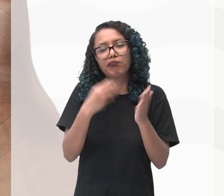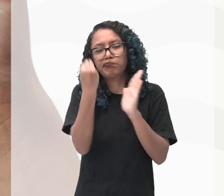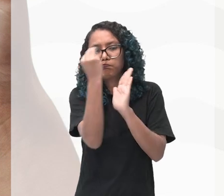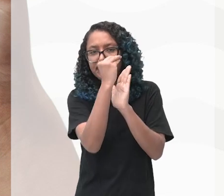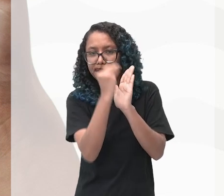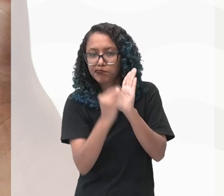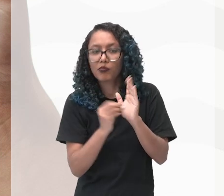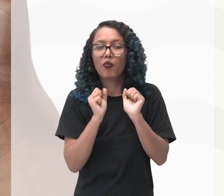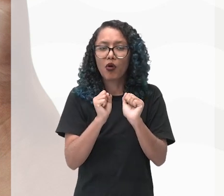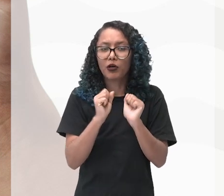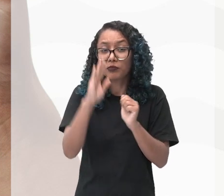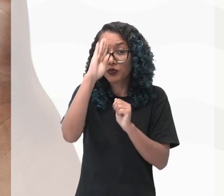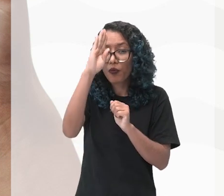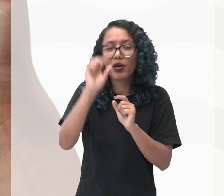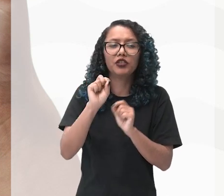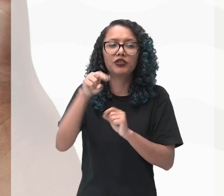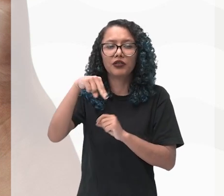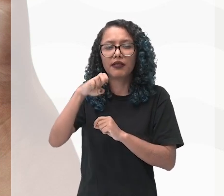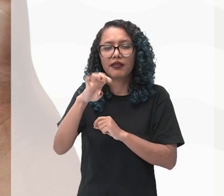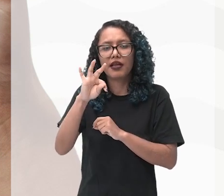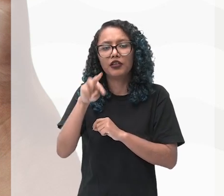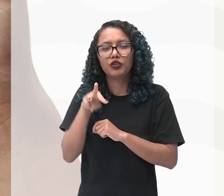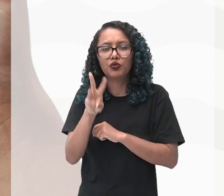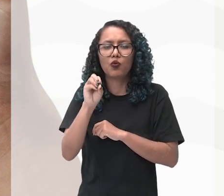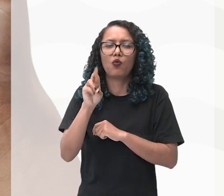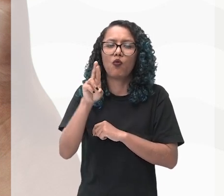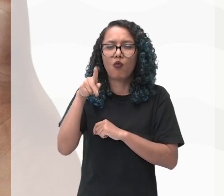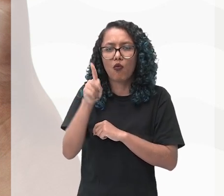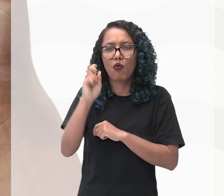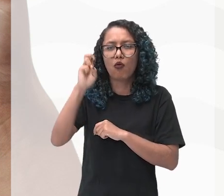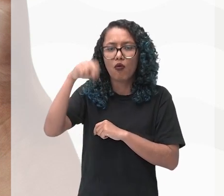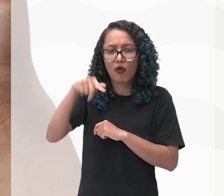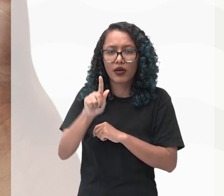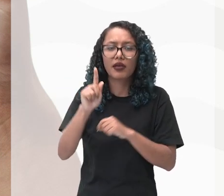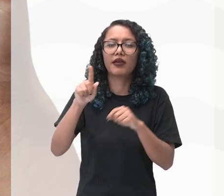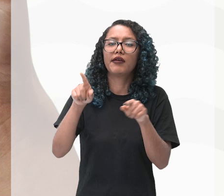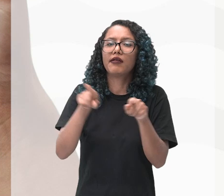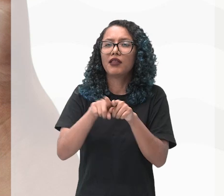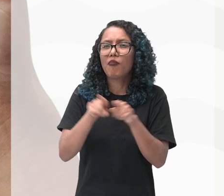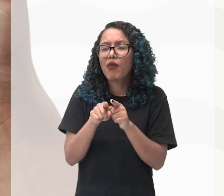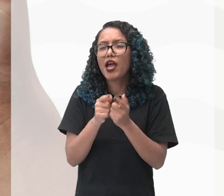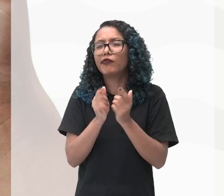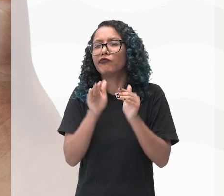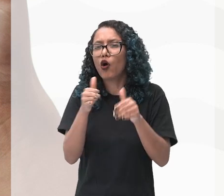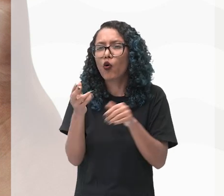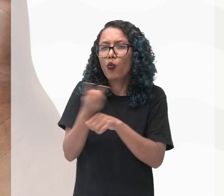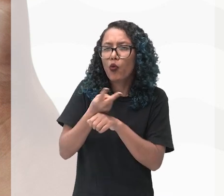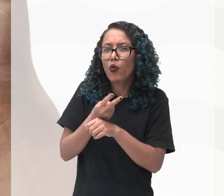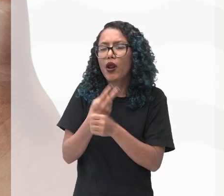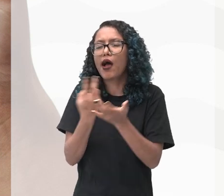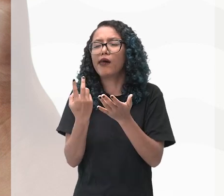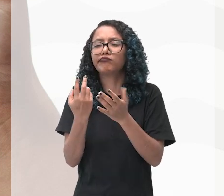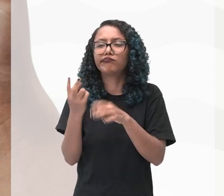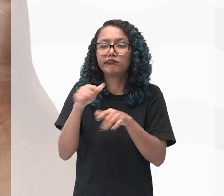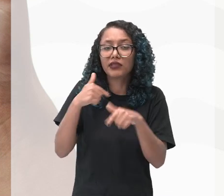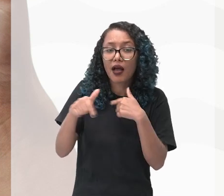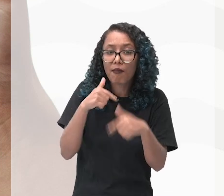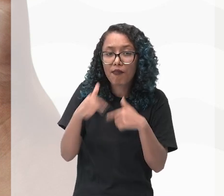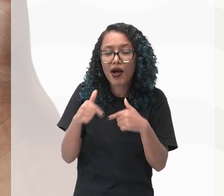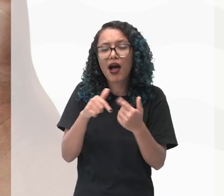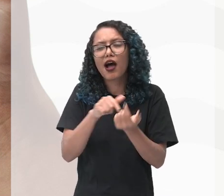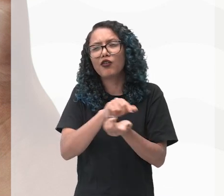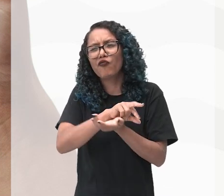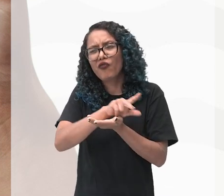de carreira. Elas são utilizadas principalmente para networking profissional, busca de